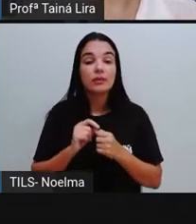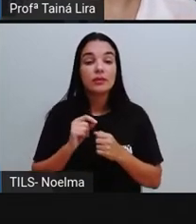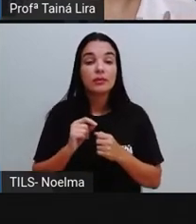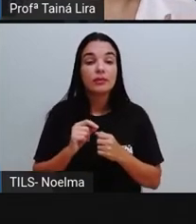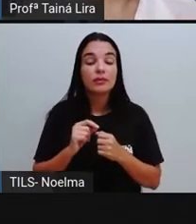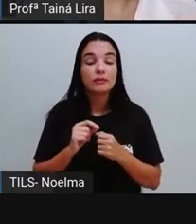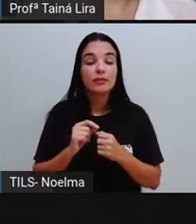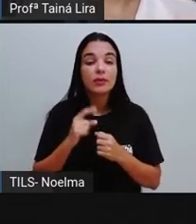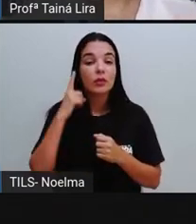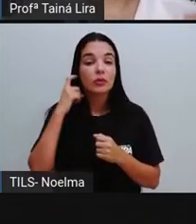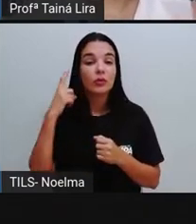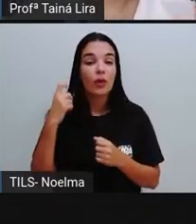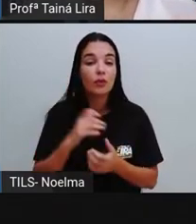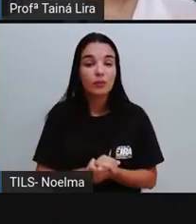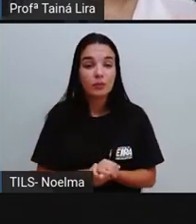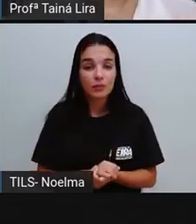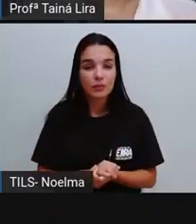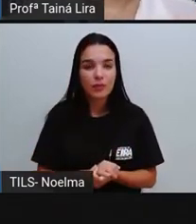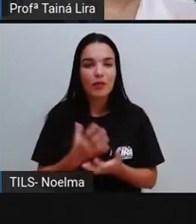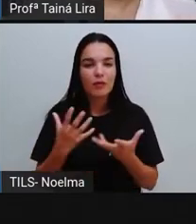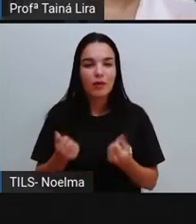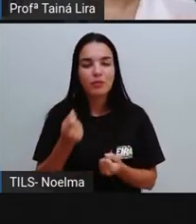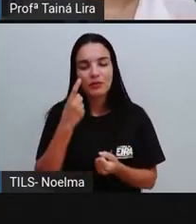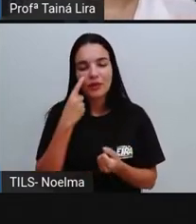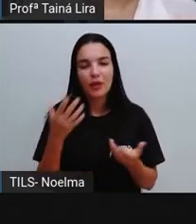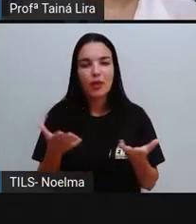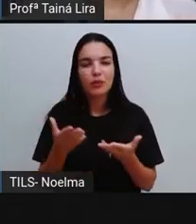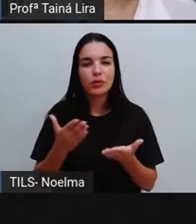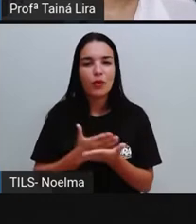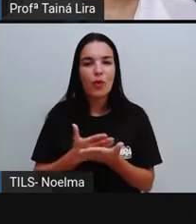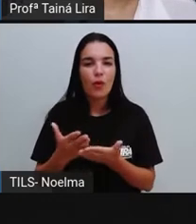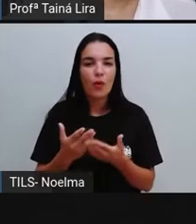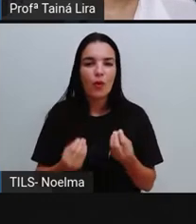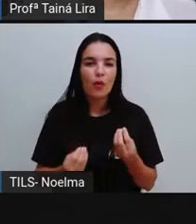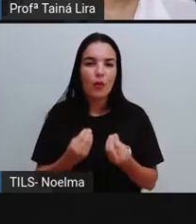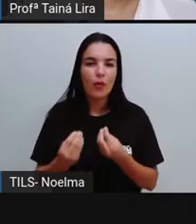palma, além da nossa fala? Então, vamos ver?